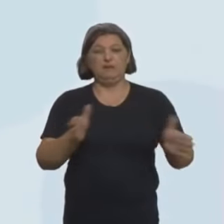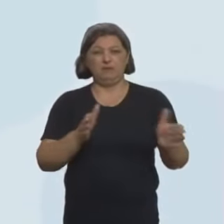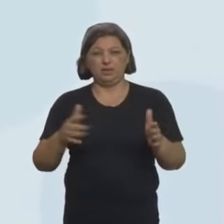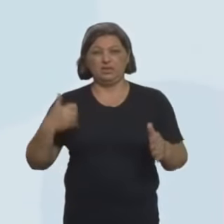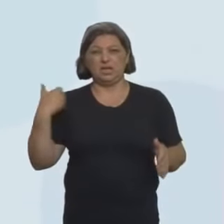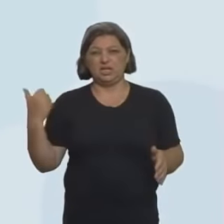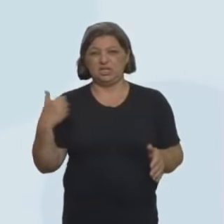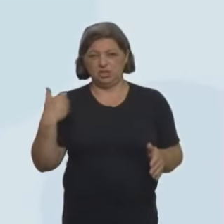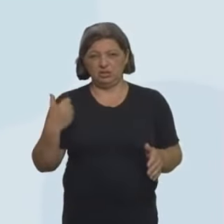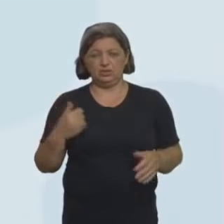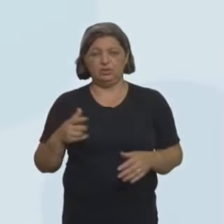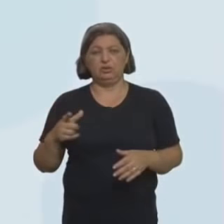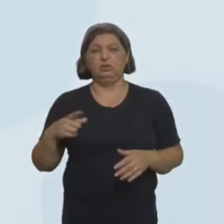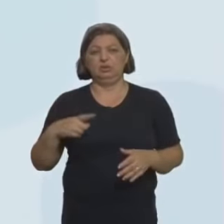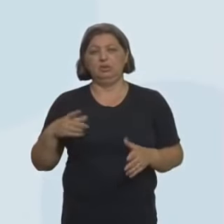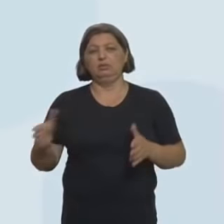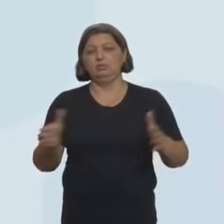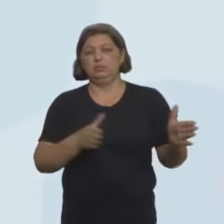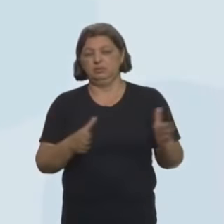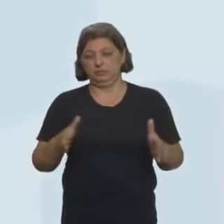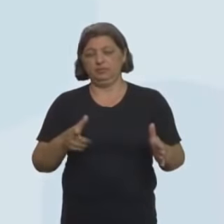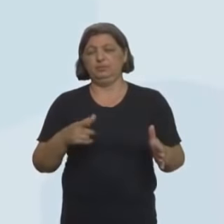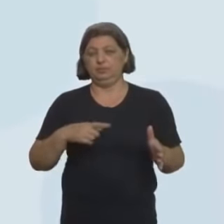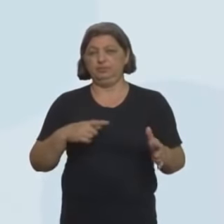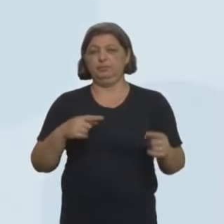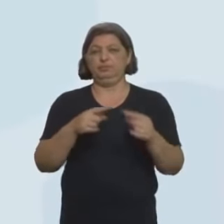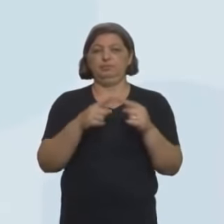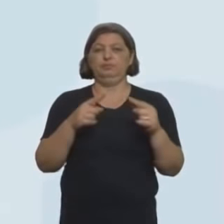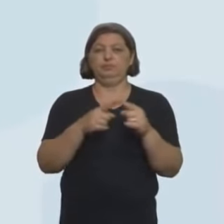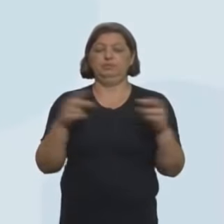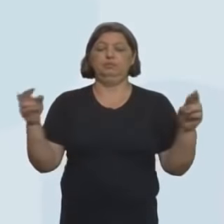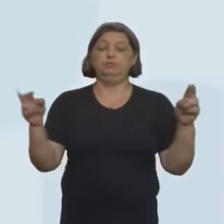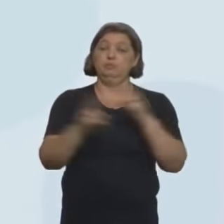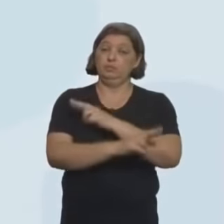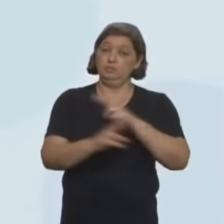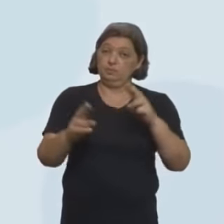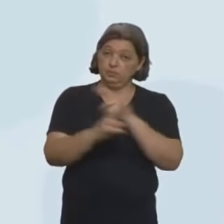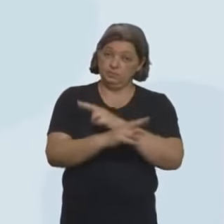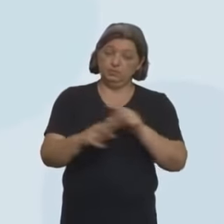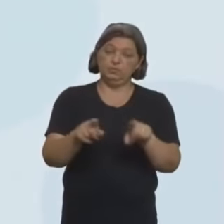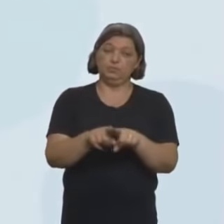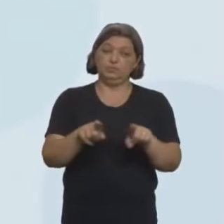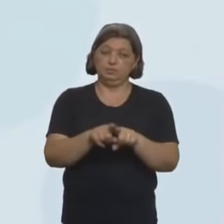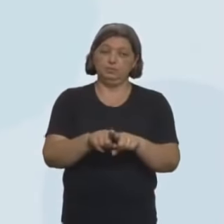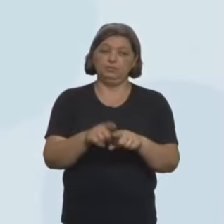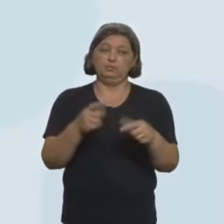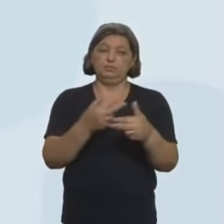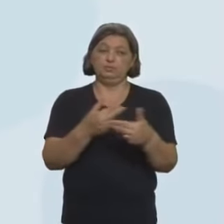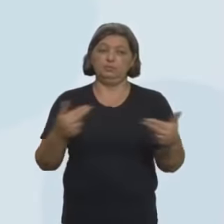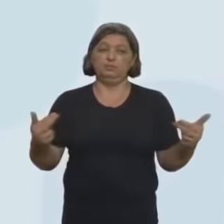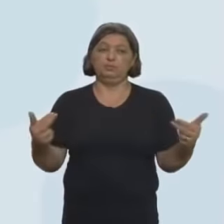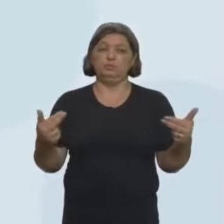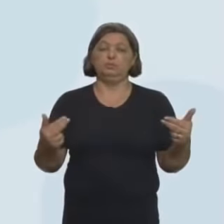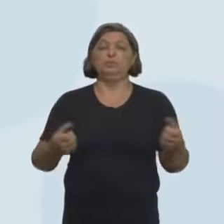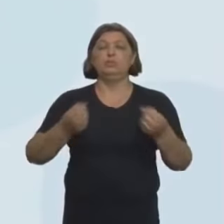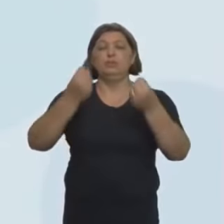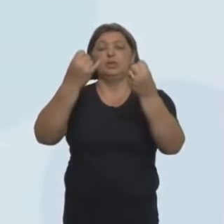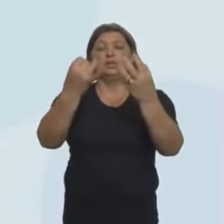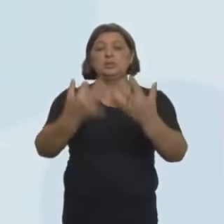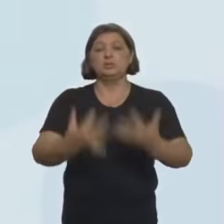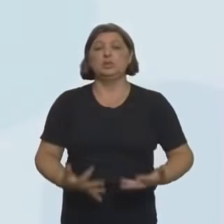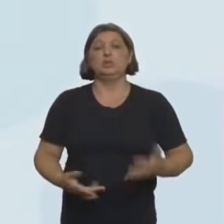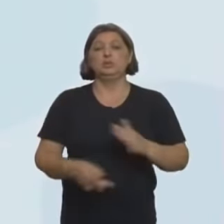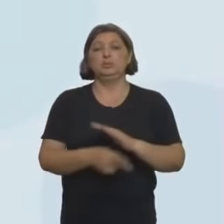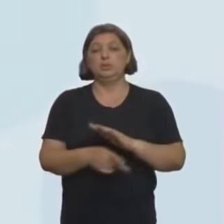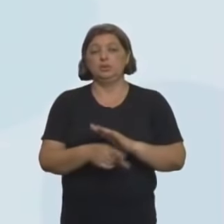problemas para os alunos dessa faixa etária está muito ligado aos seus relacionamentos e as questões de disciplinares, de desempenho